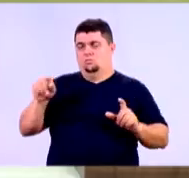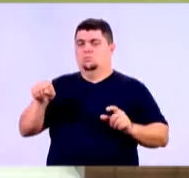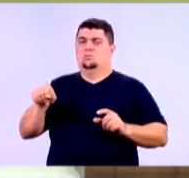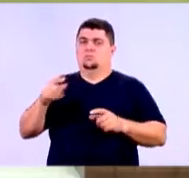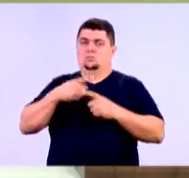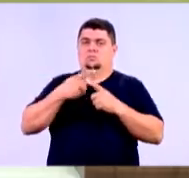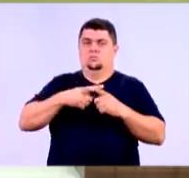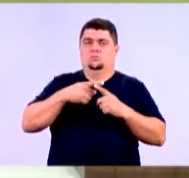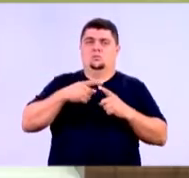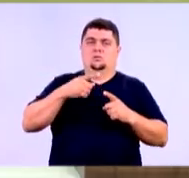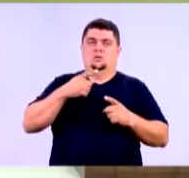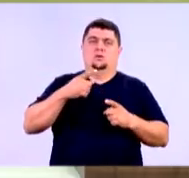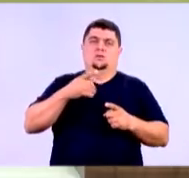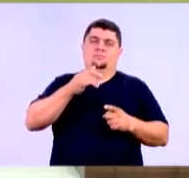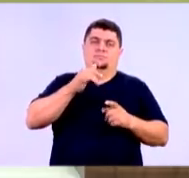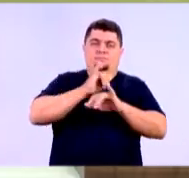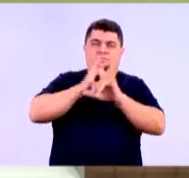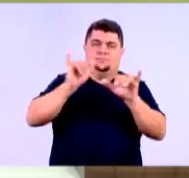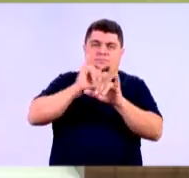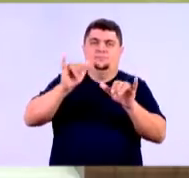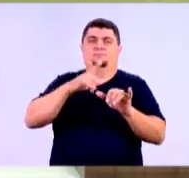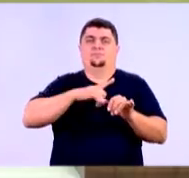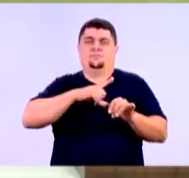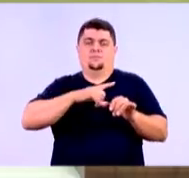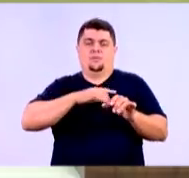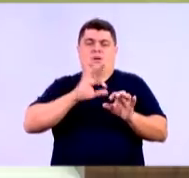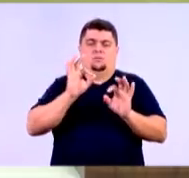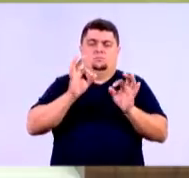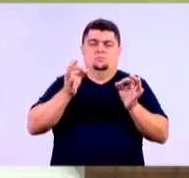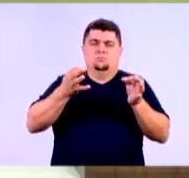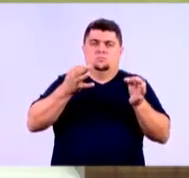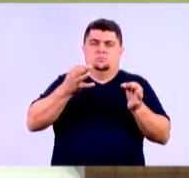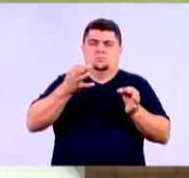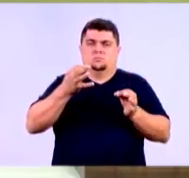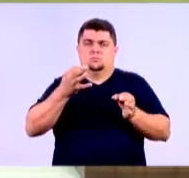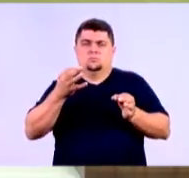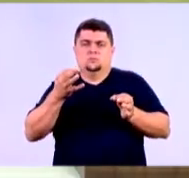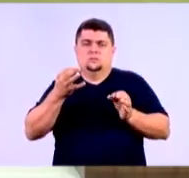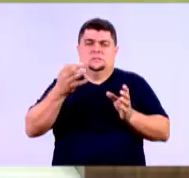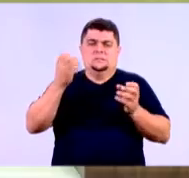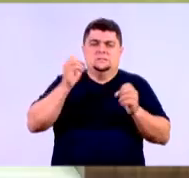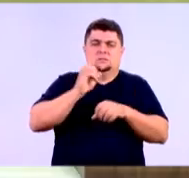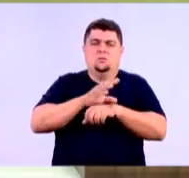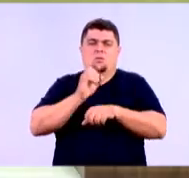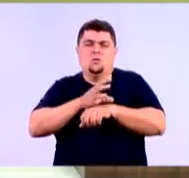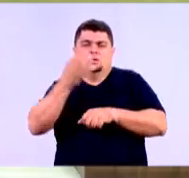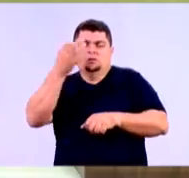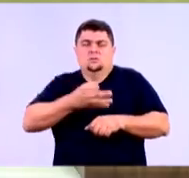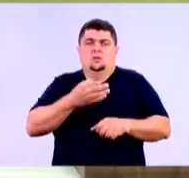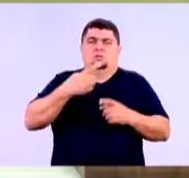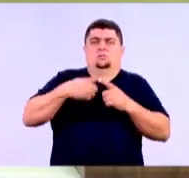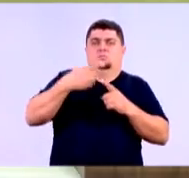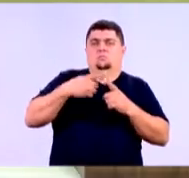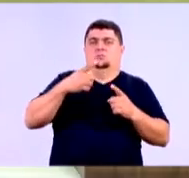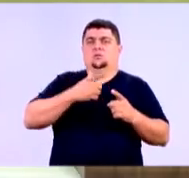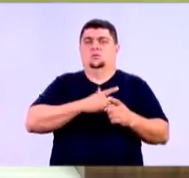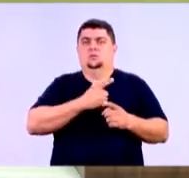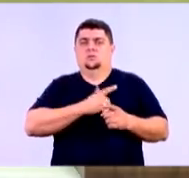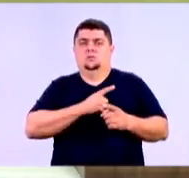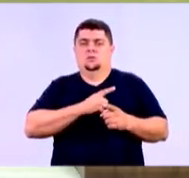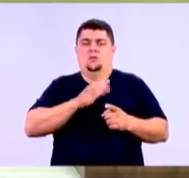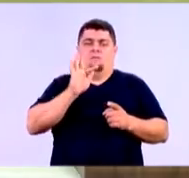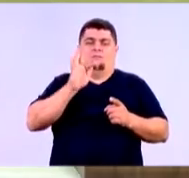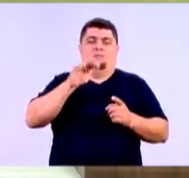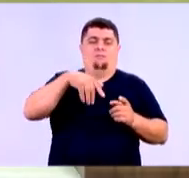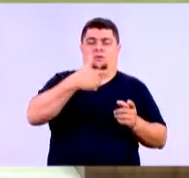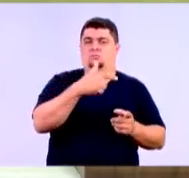Então, esse dado, ele te dá uma orientação sobre como está a composição da dívida, mas ele não vai te dar uma posição final a respeito